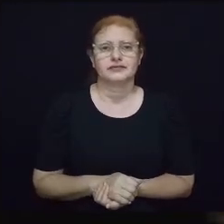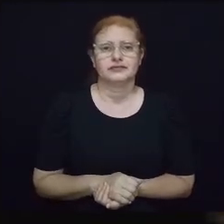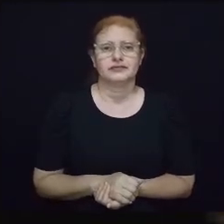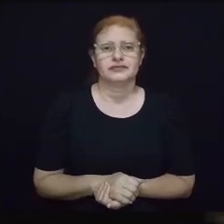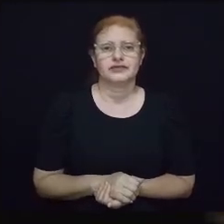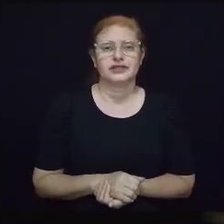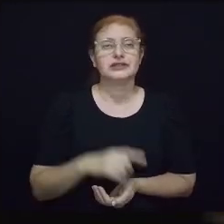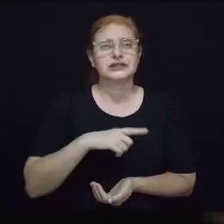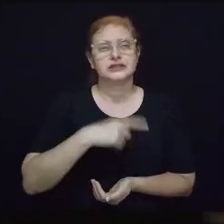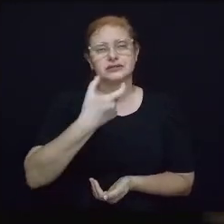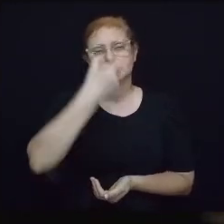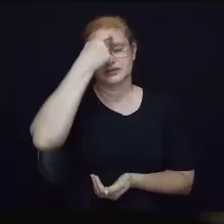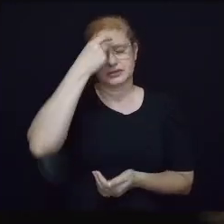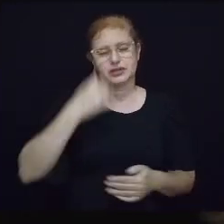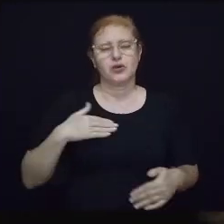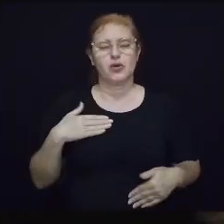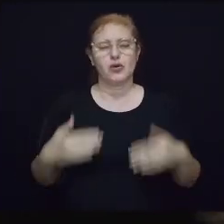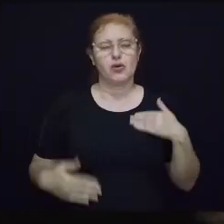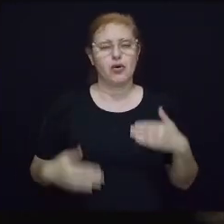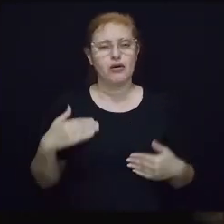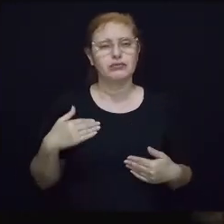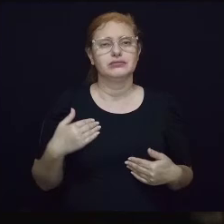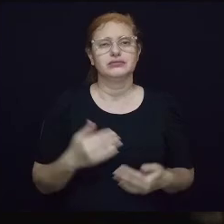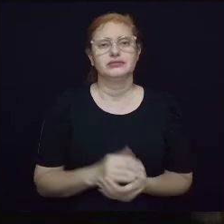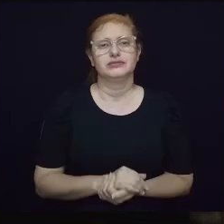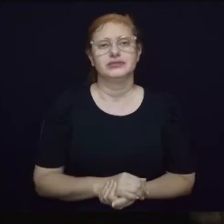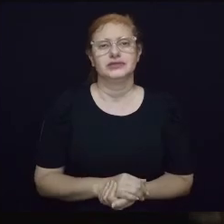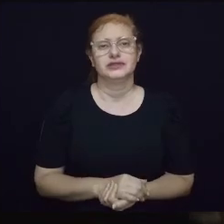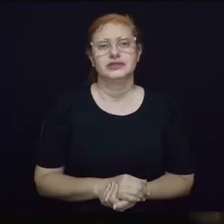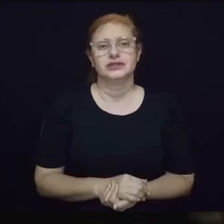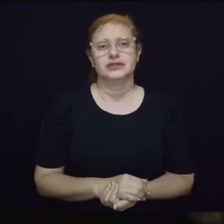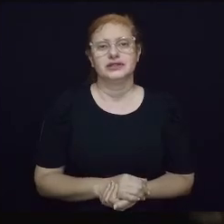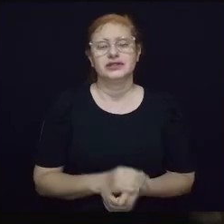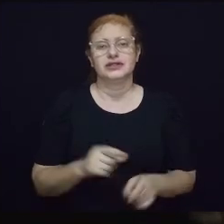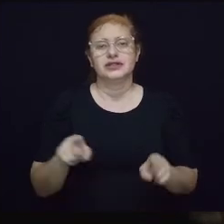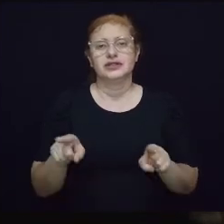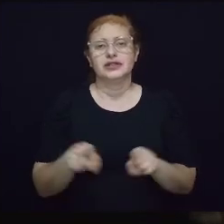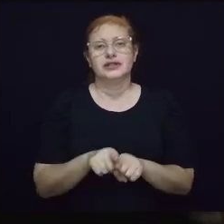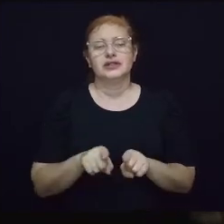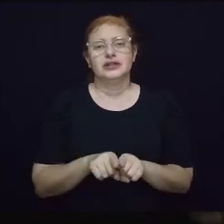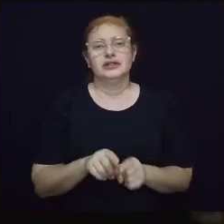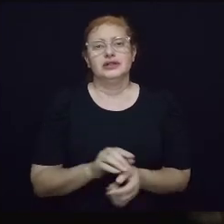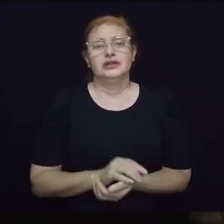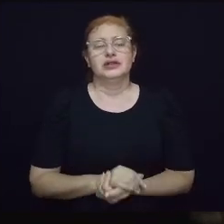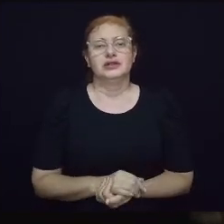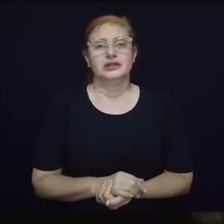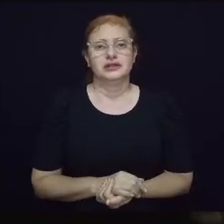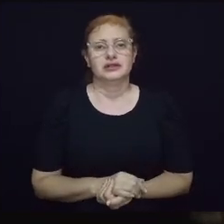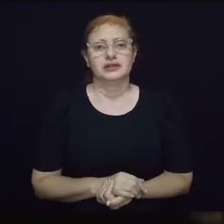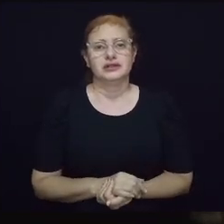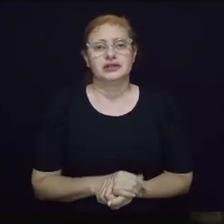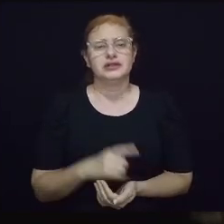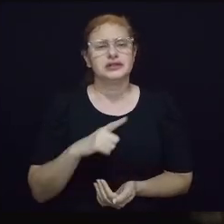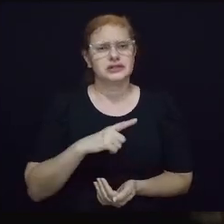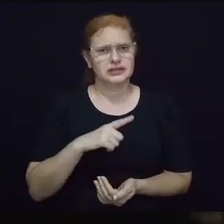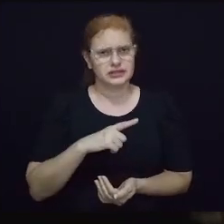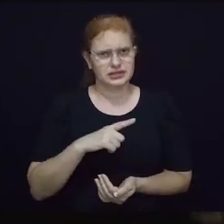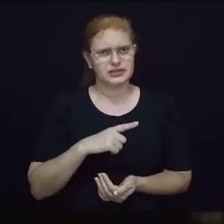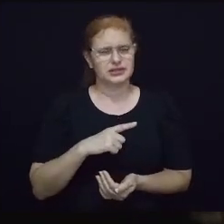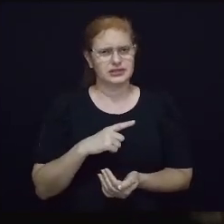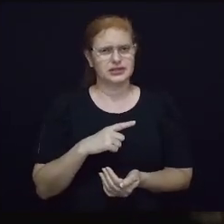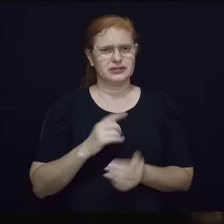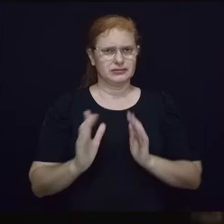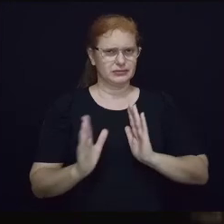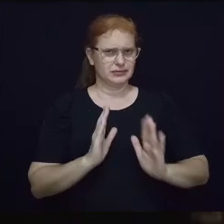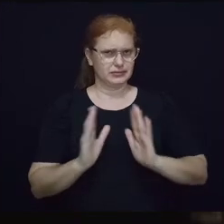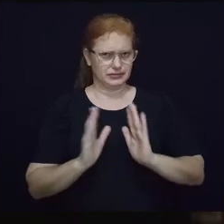Essa consciência do corpo, ela também tem uma data, assim, ela tem a data